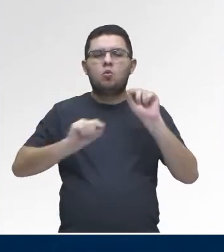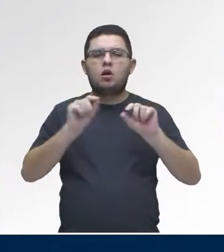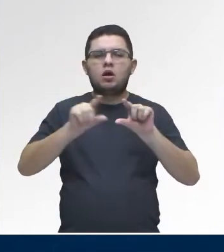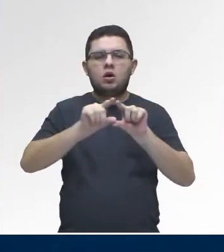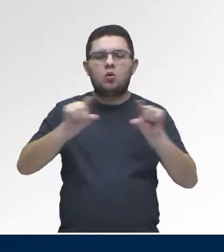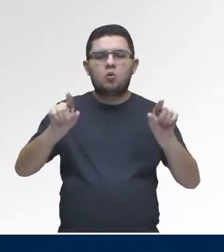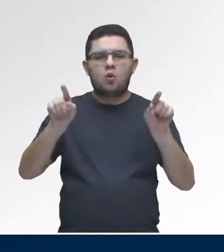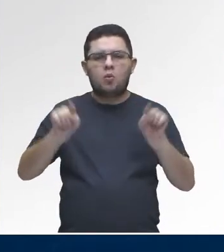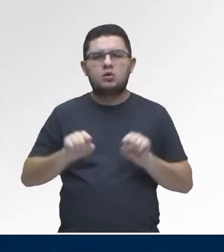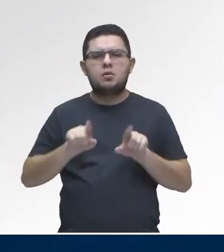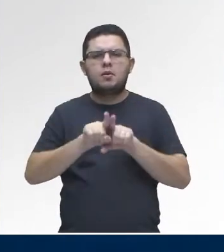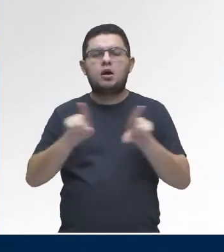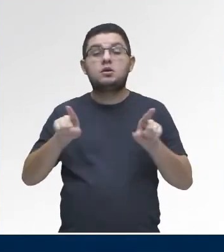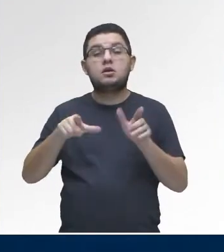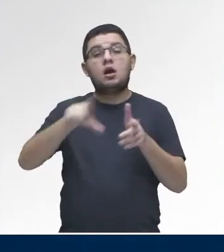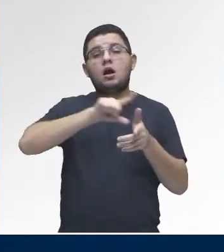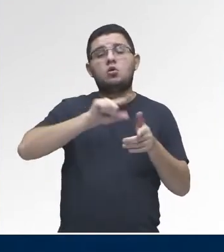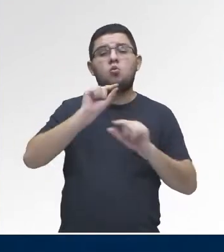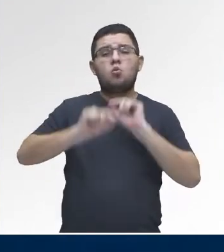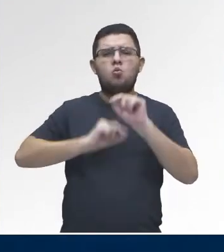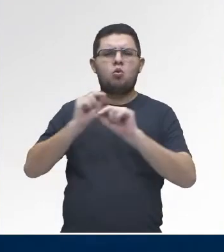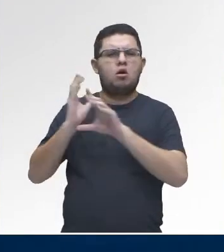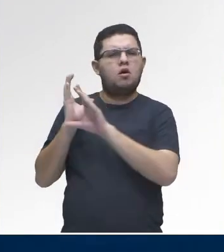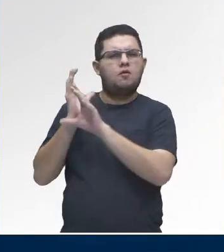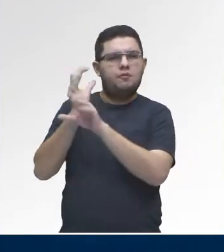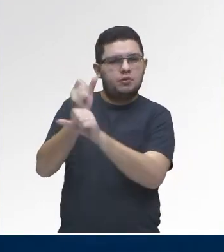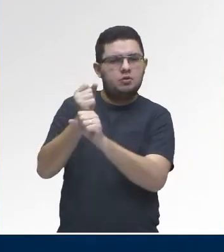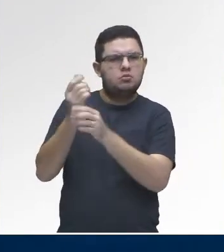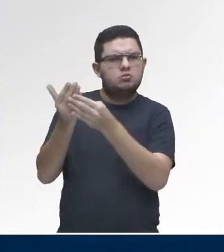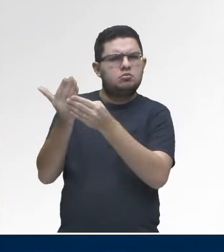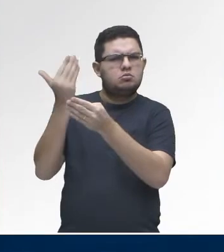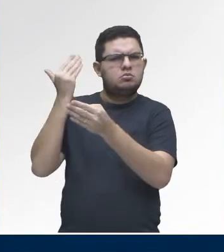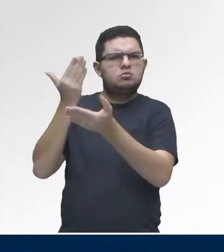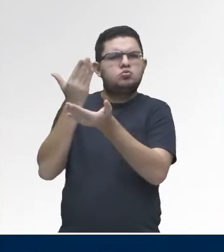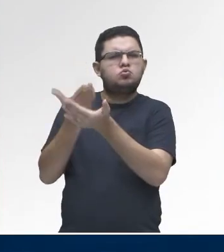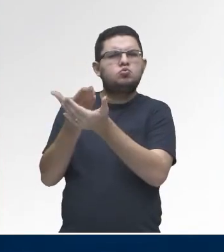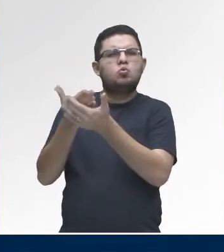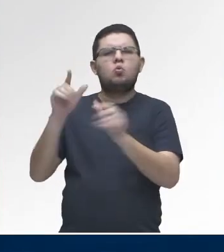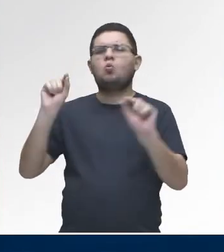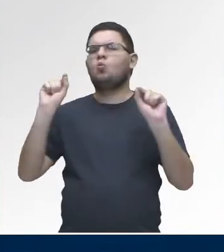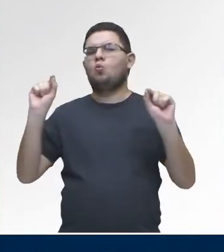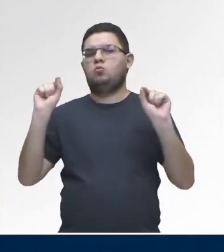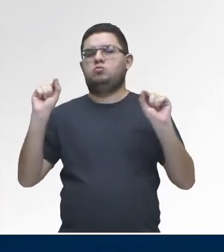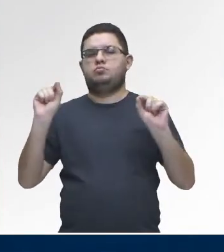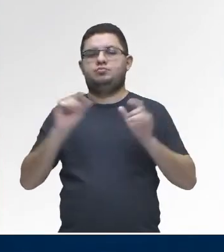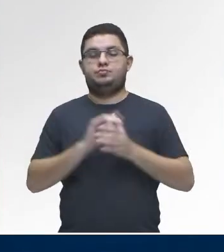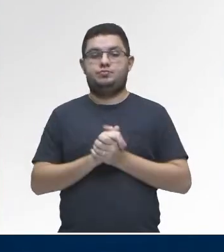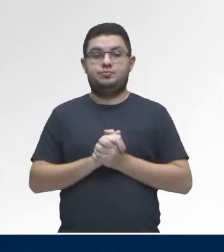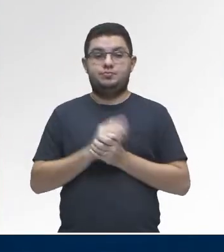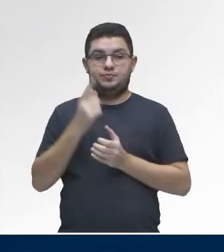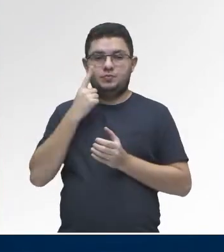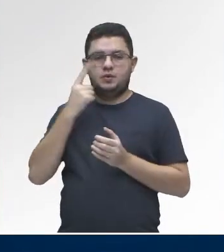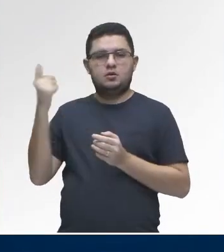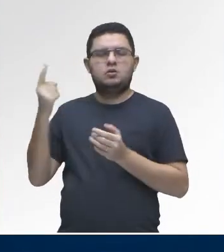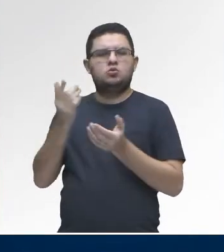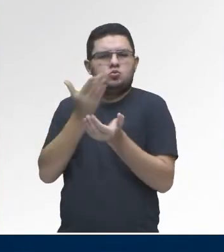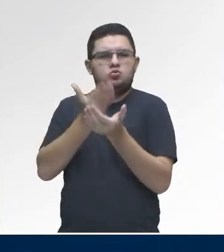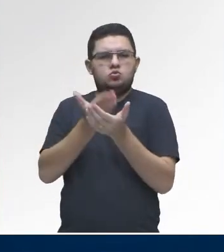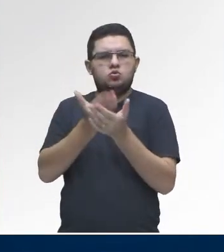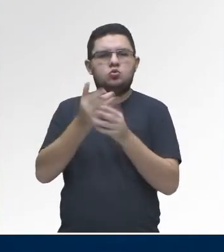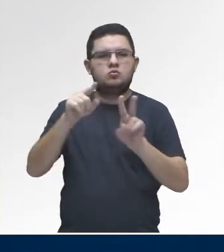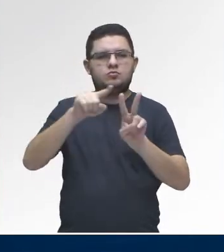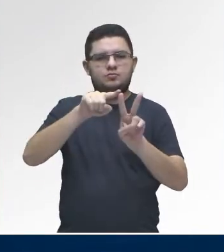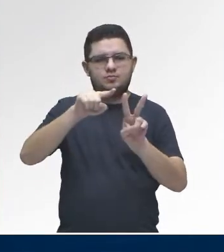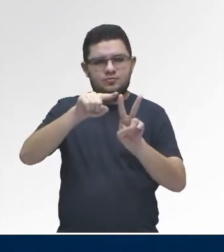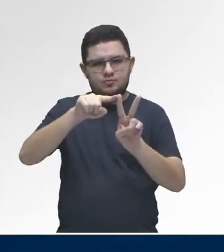na aula anterior. Então, vamos aí à nossa revisão. Na aula anterior, nós estudamos a